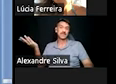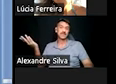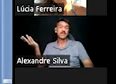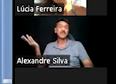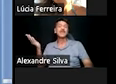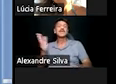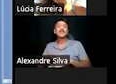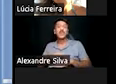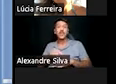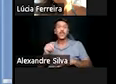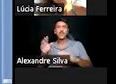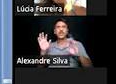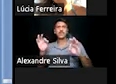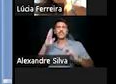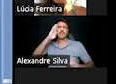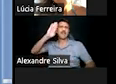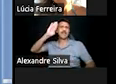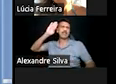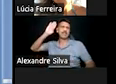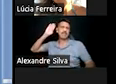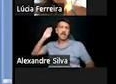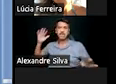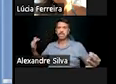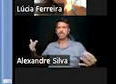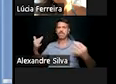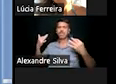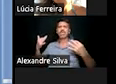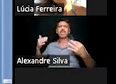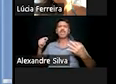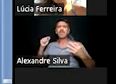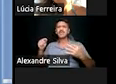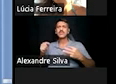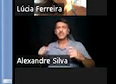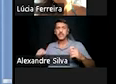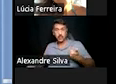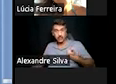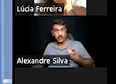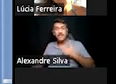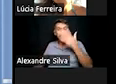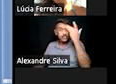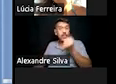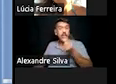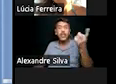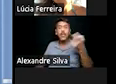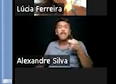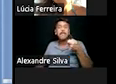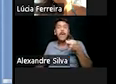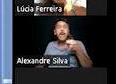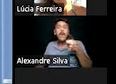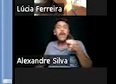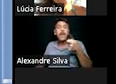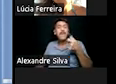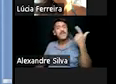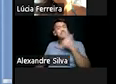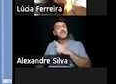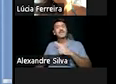que o prestígio acadêmico fique restrito a um número muito pequeno de pessoas que se valem de